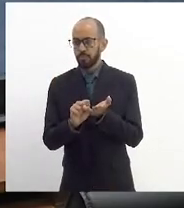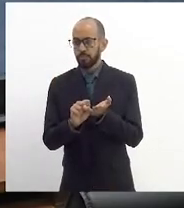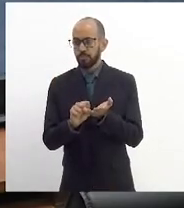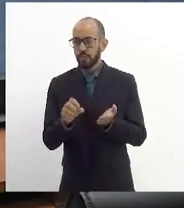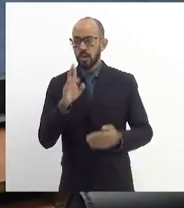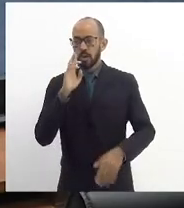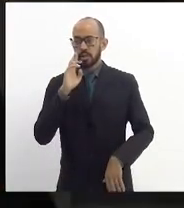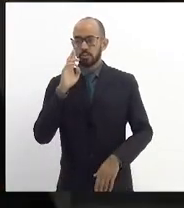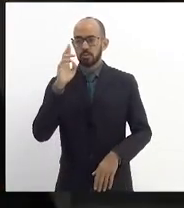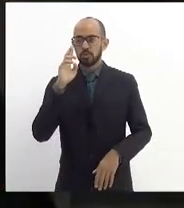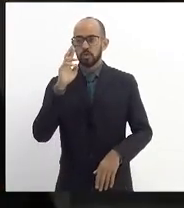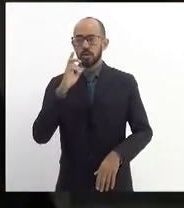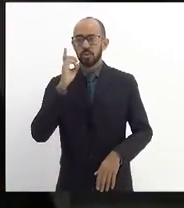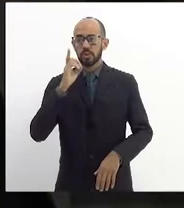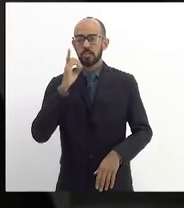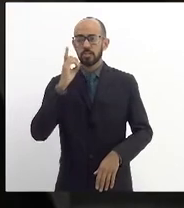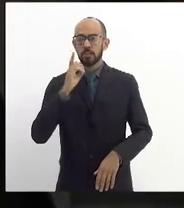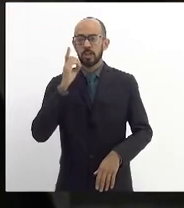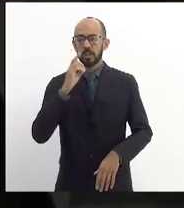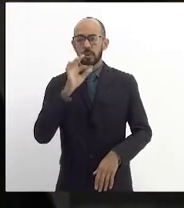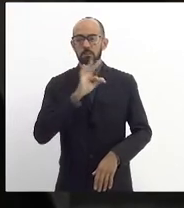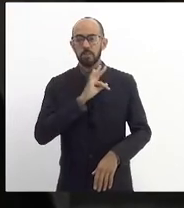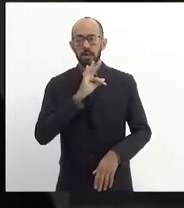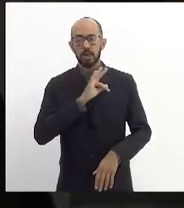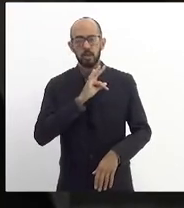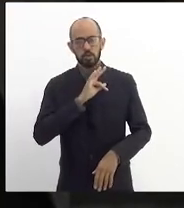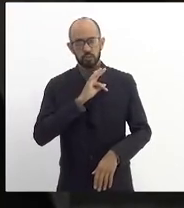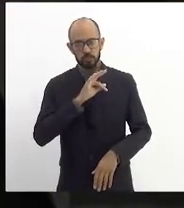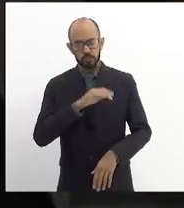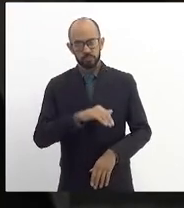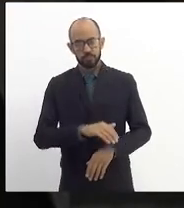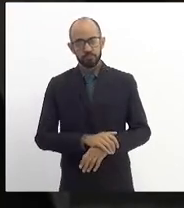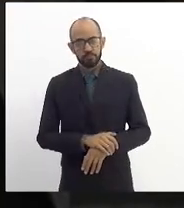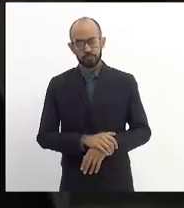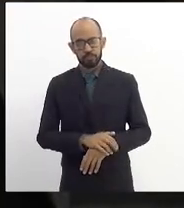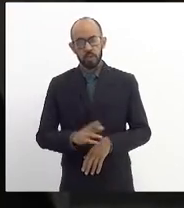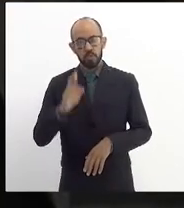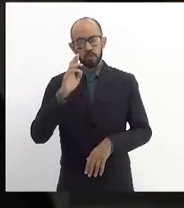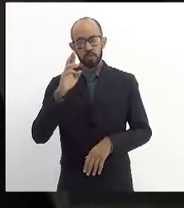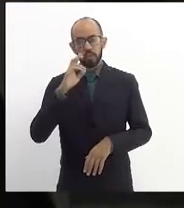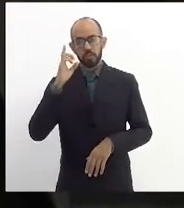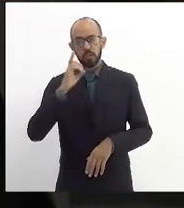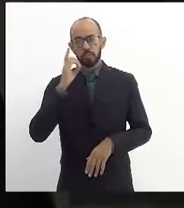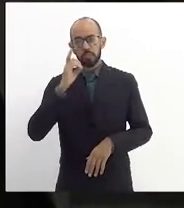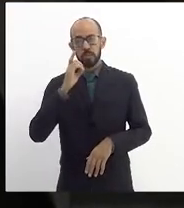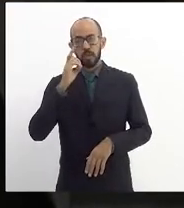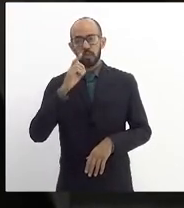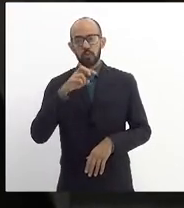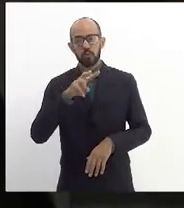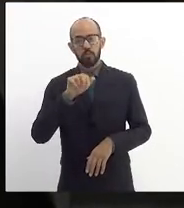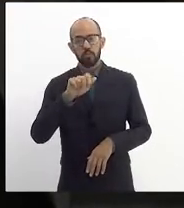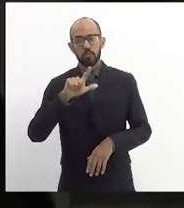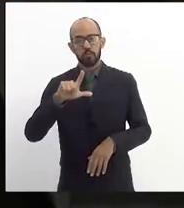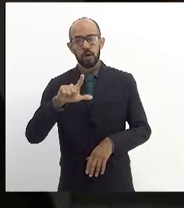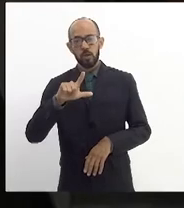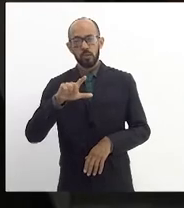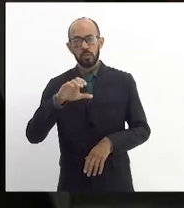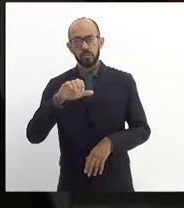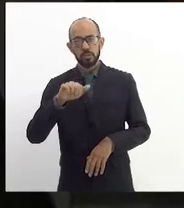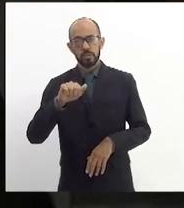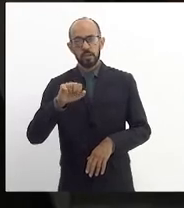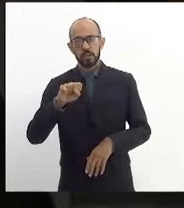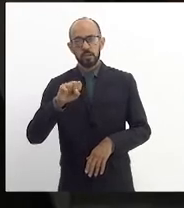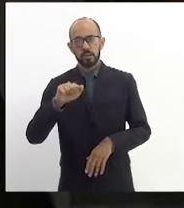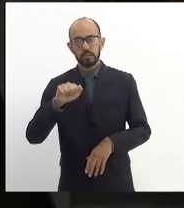senhora deputada Martha Rocha show a deputado Val da Ceasa